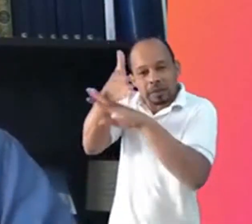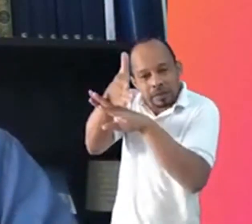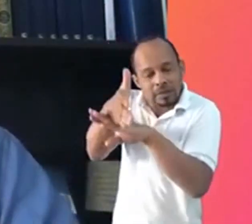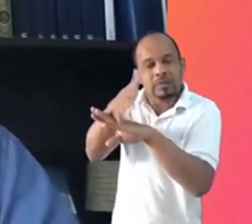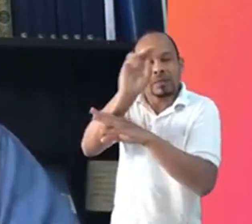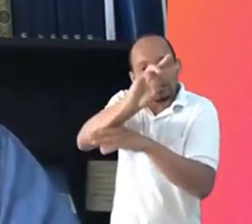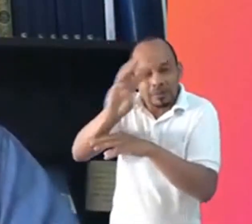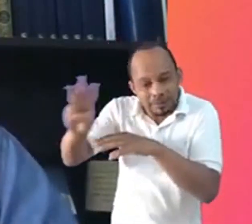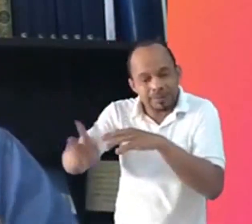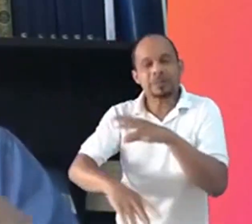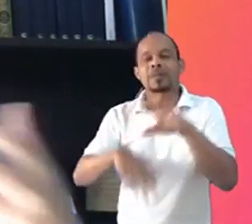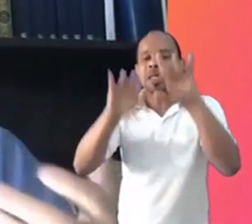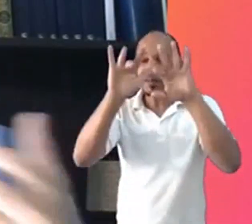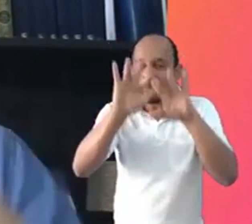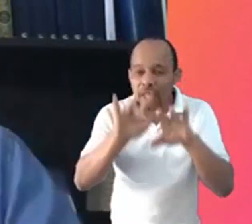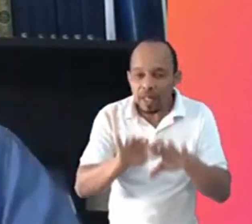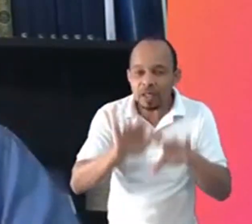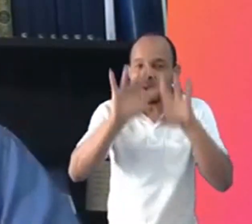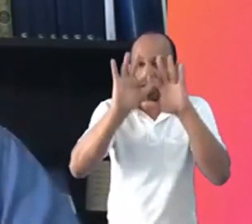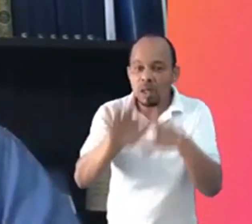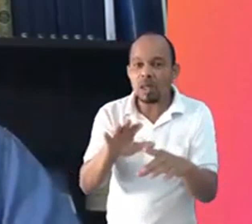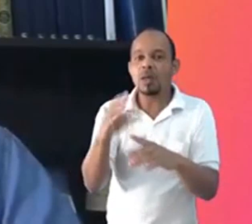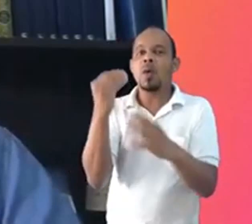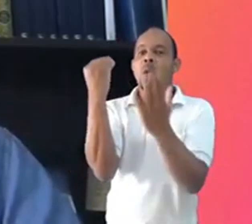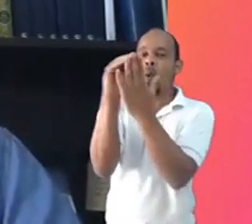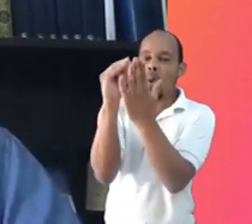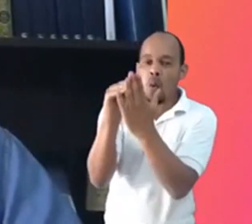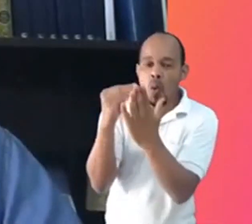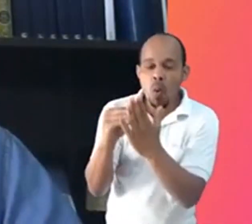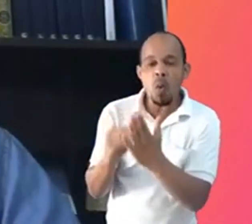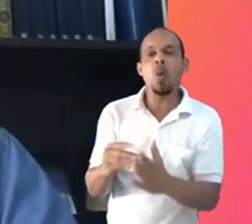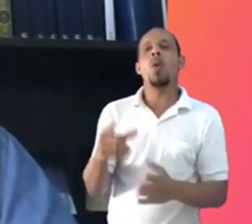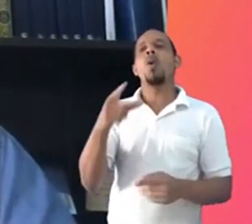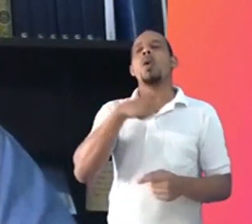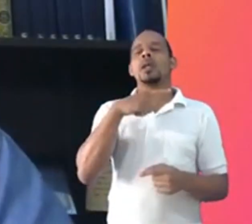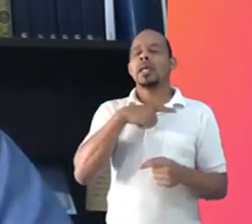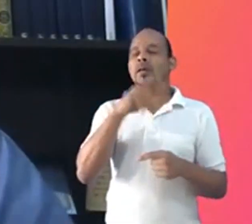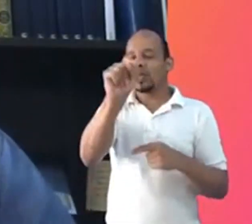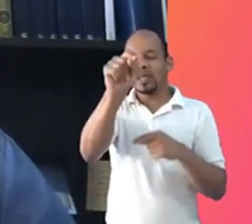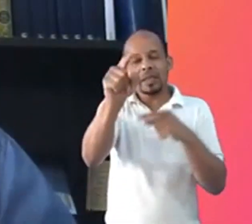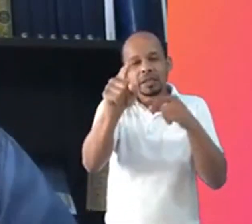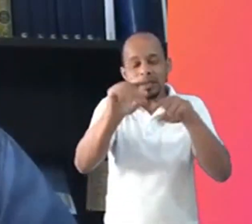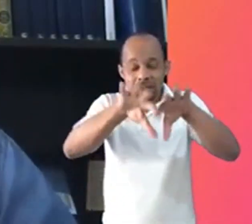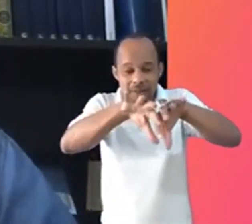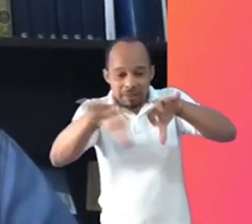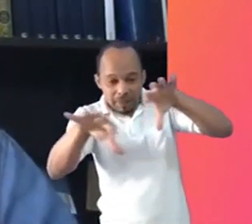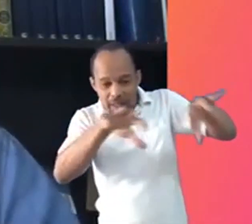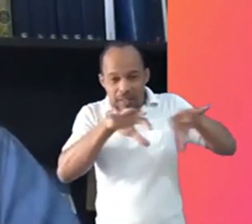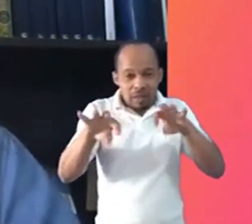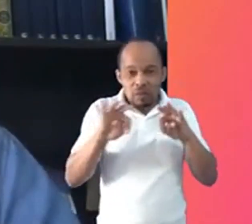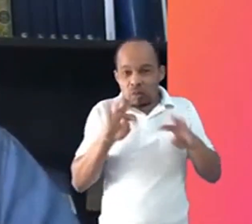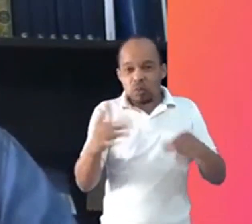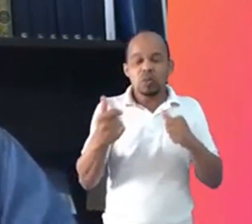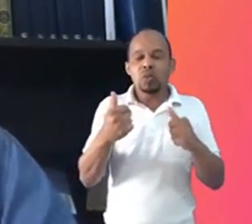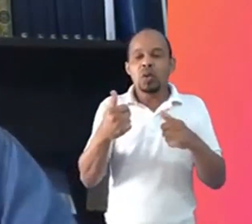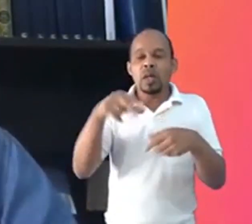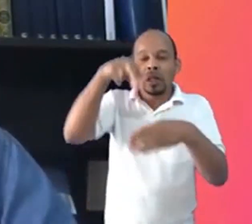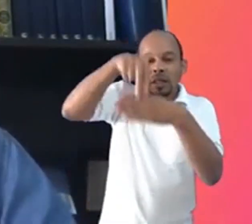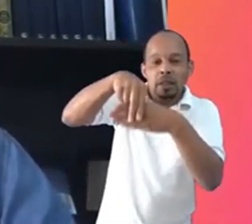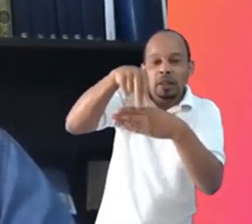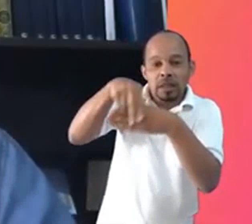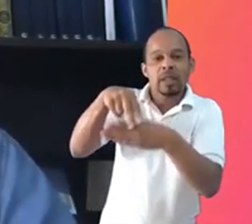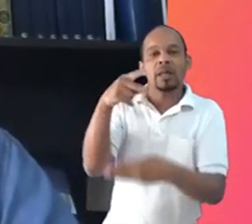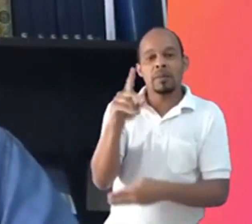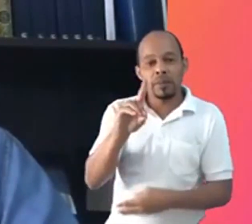lá, preenche, vai lá e olha com calma os documentos que você vai precisar, vai separando tudo e depois. É tudo colocar